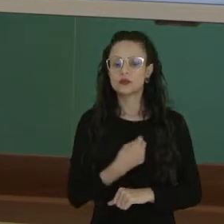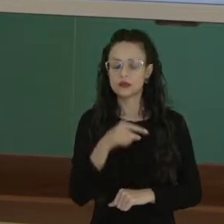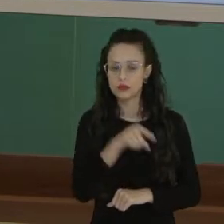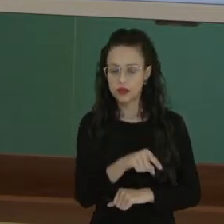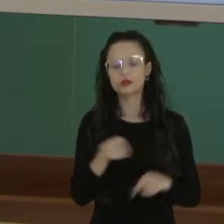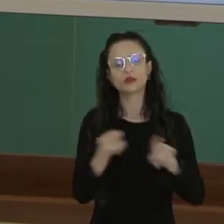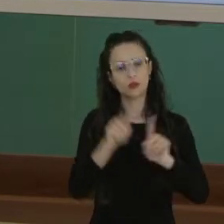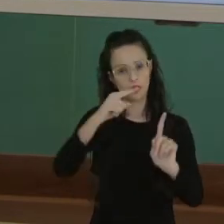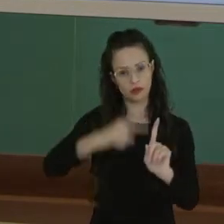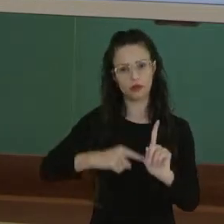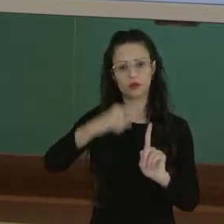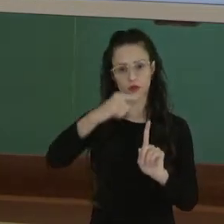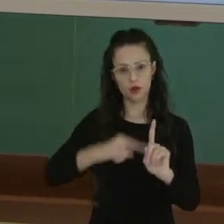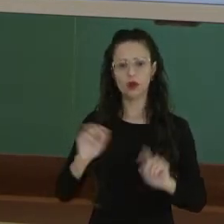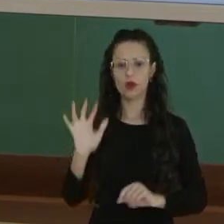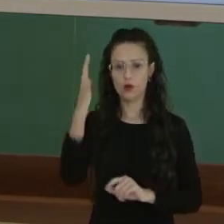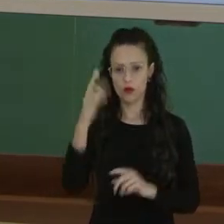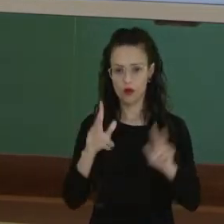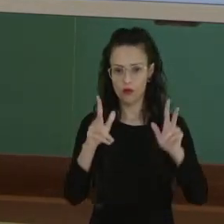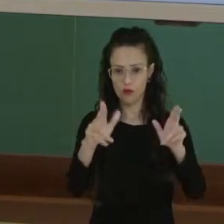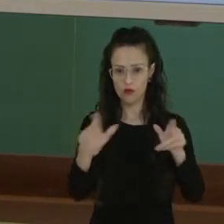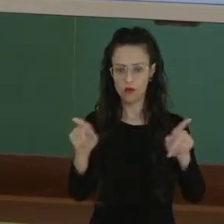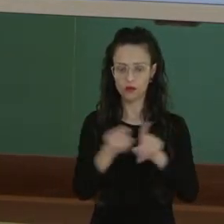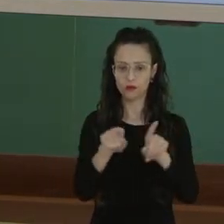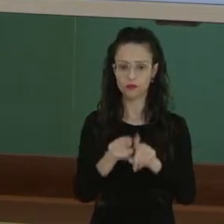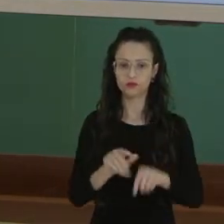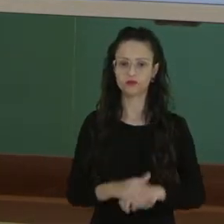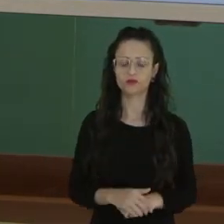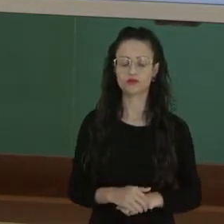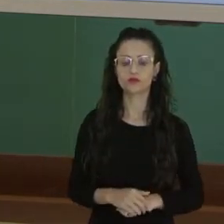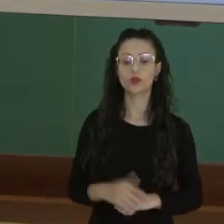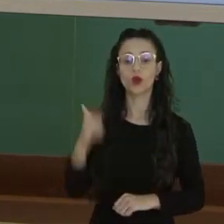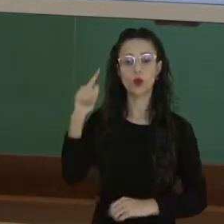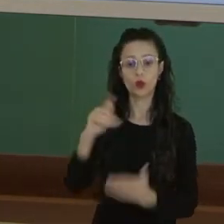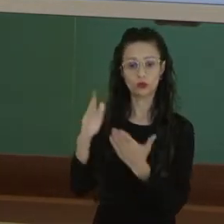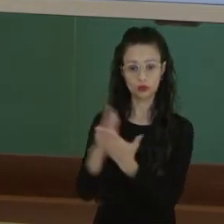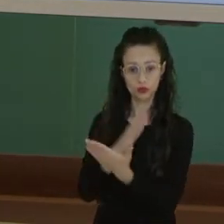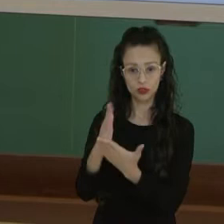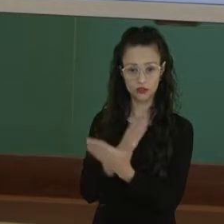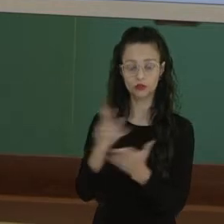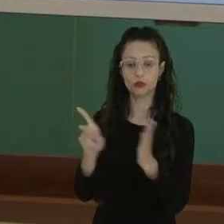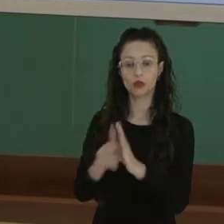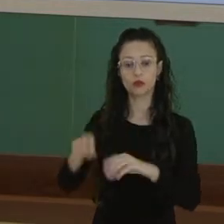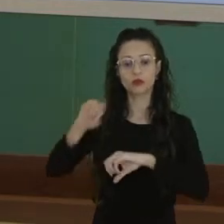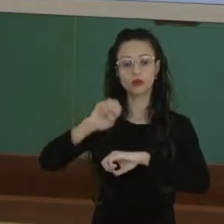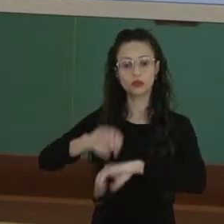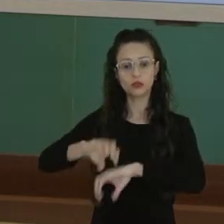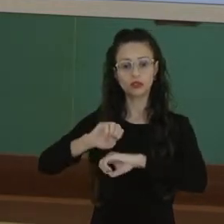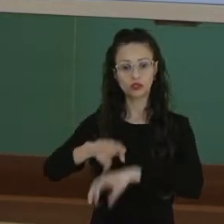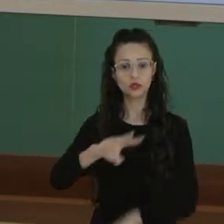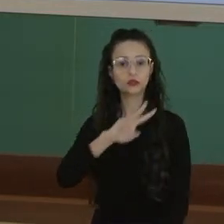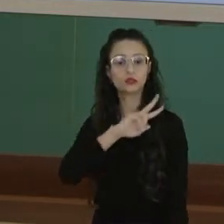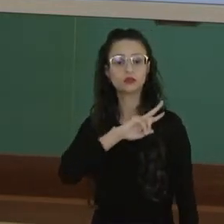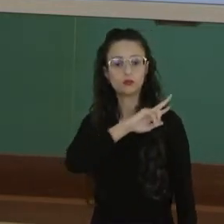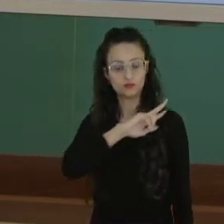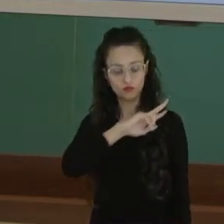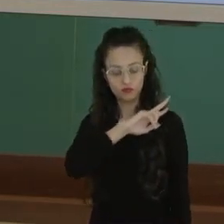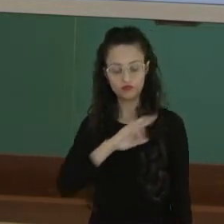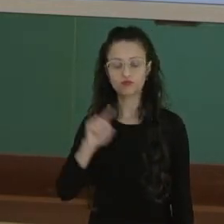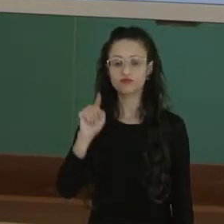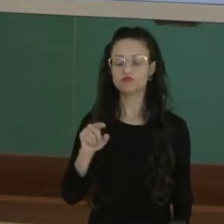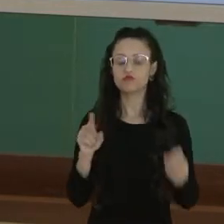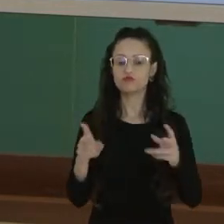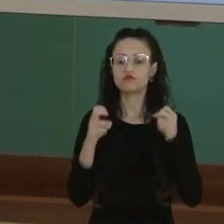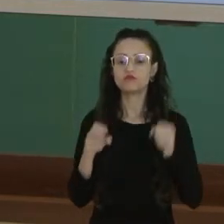com a temperatura. Bem, em outra literatura, né, de ensino médio, nós vamos perceber